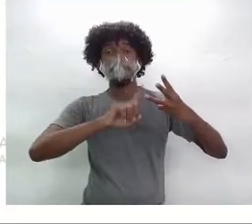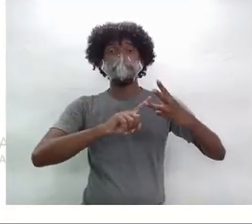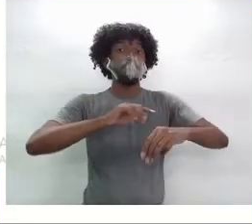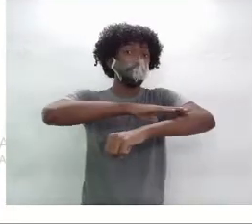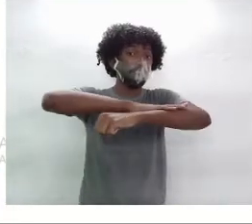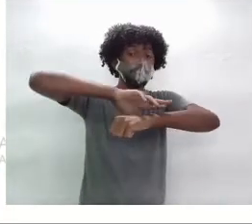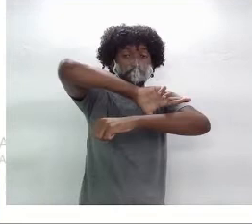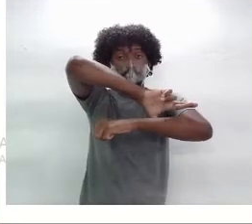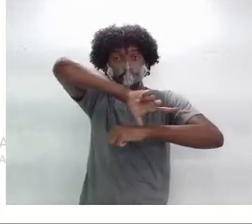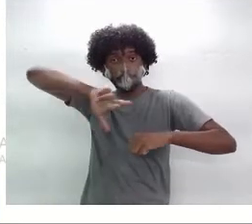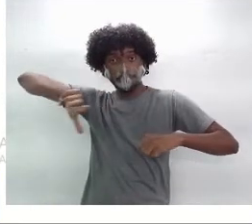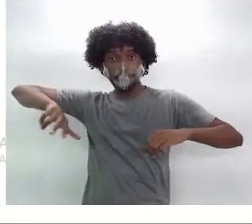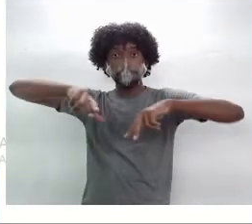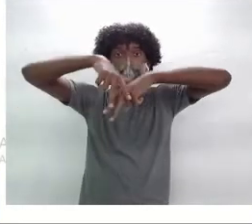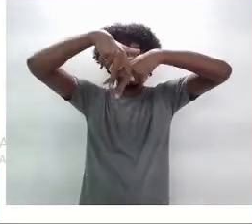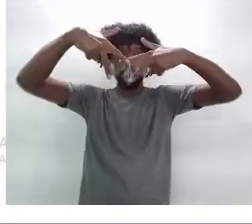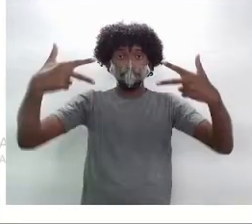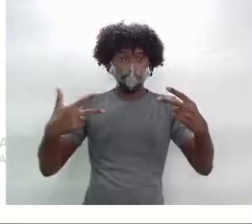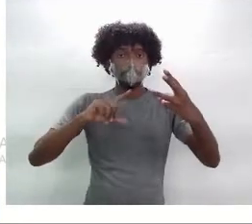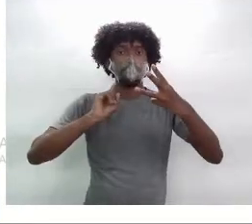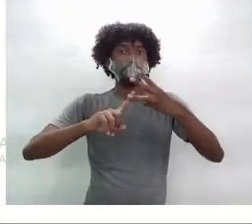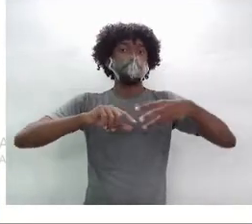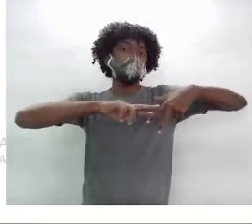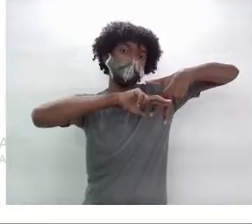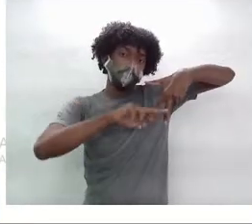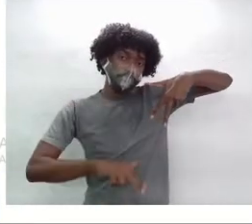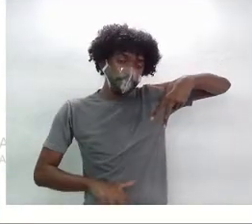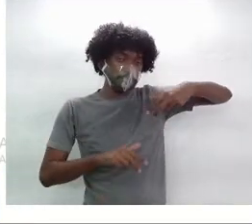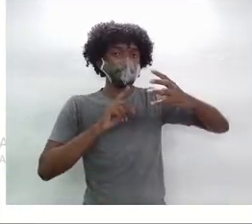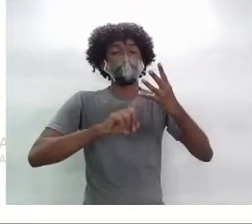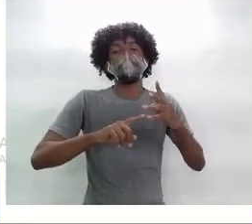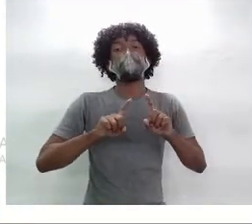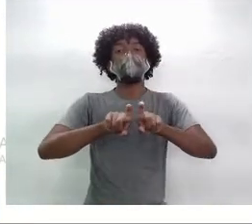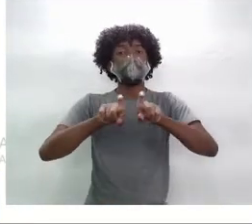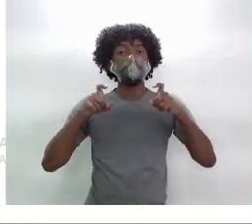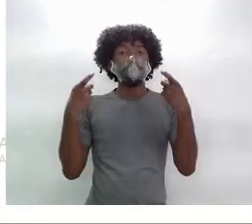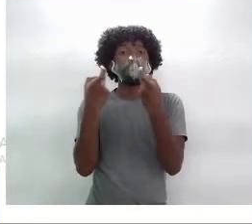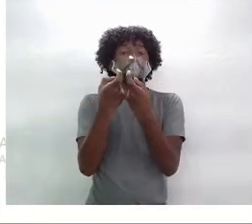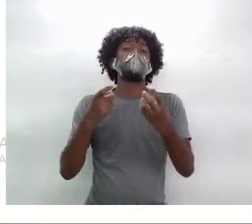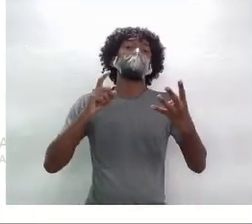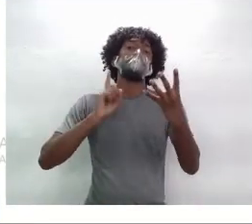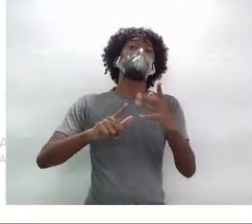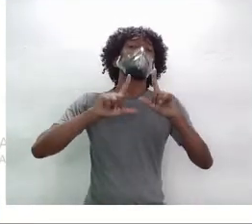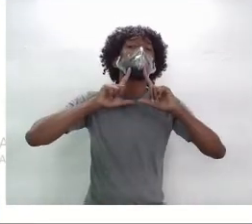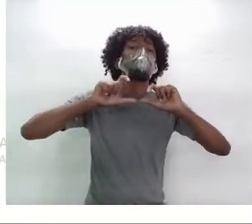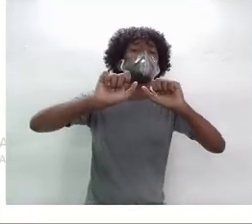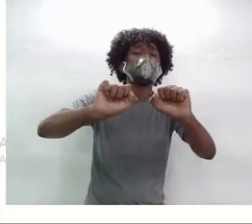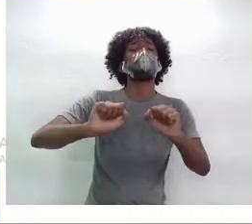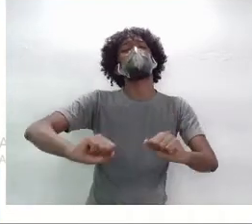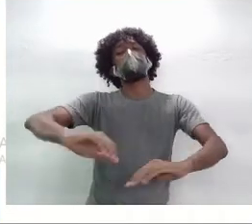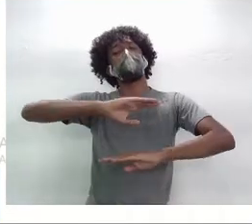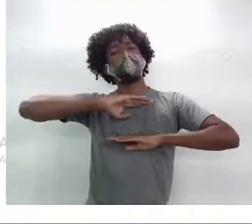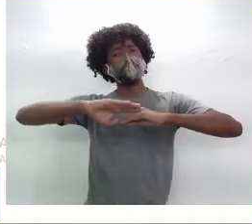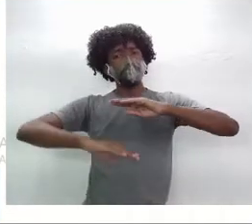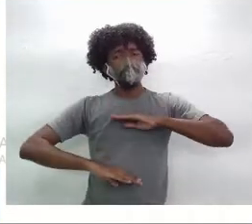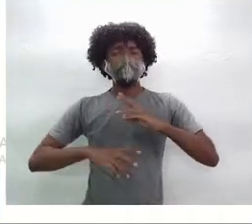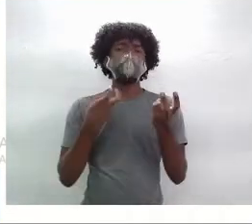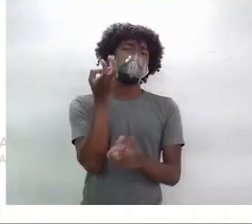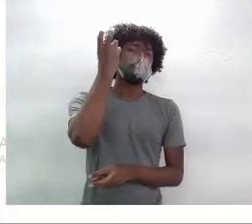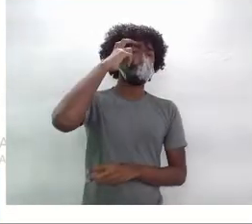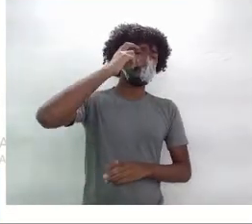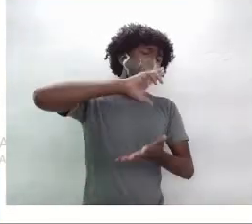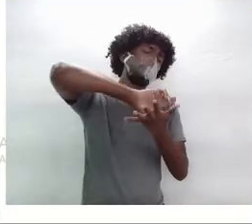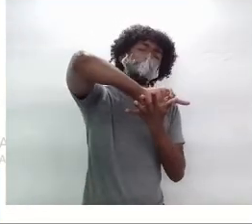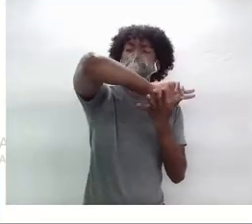étnicos, de gênero, de sexualidade, linguísticos, físicos, culturais,